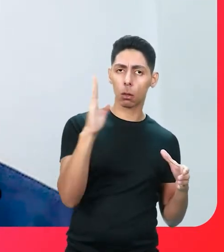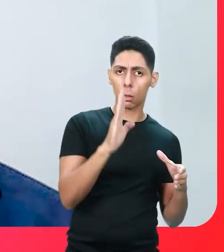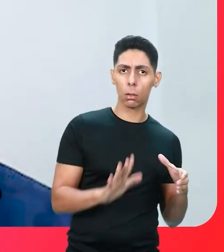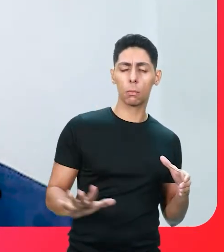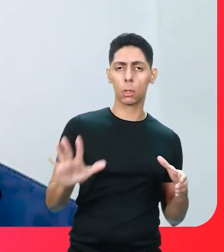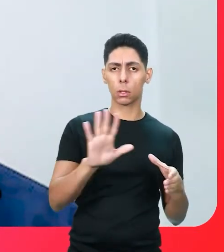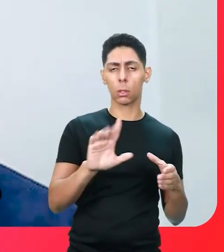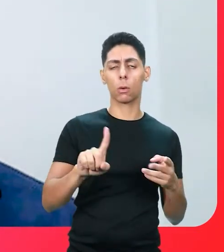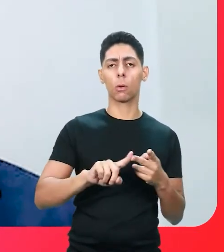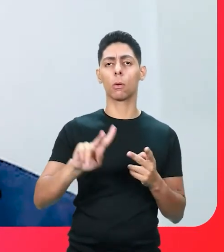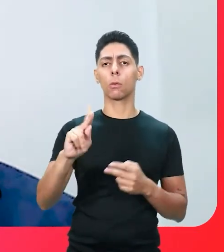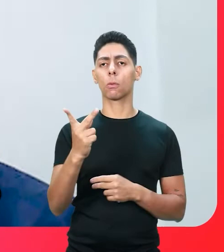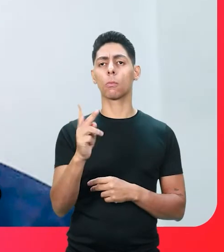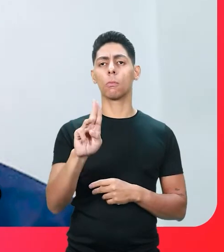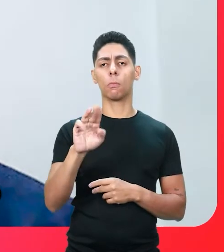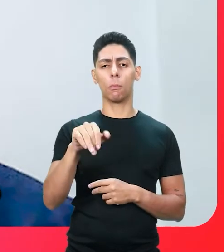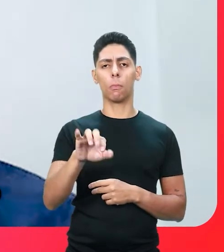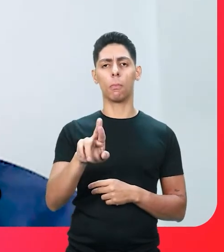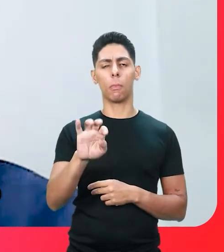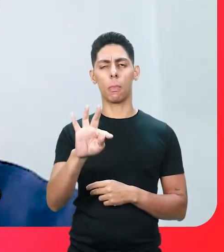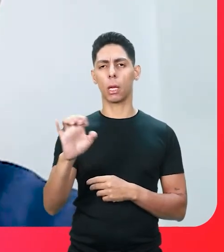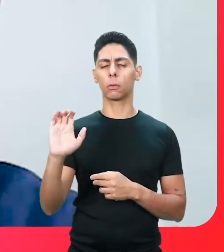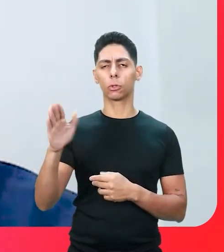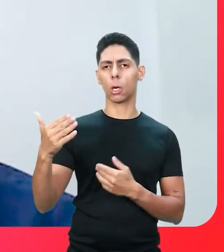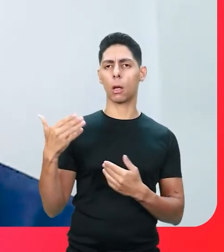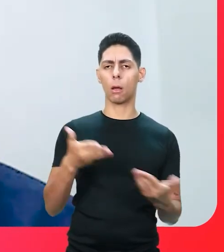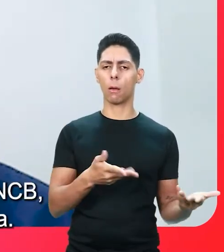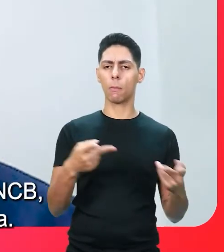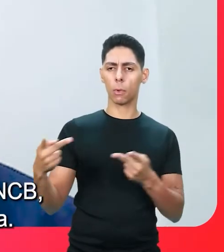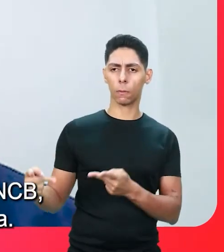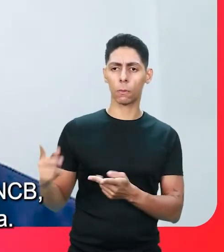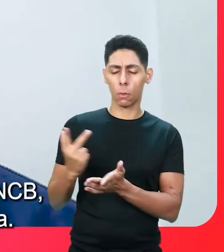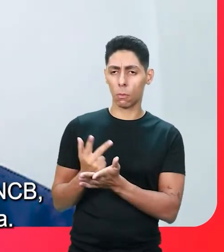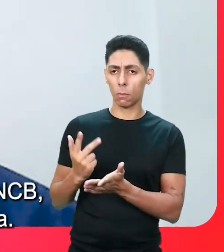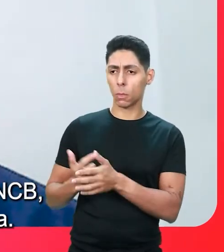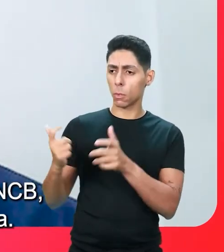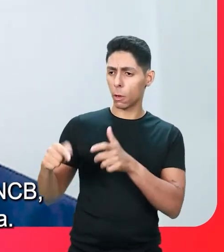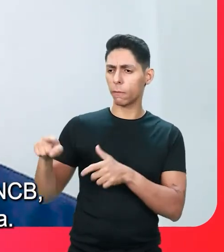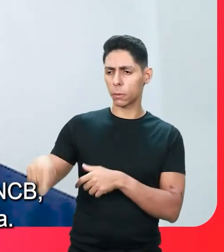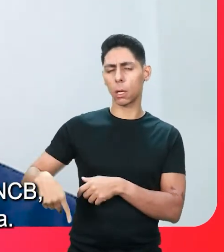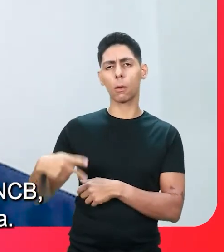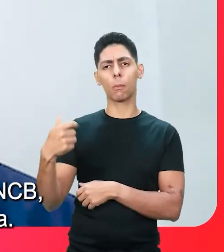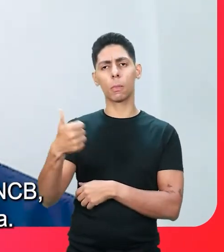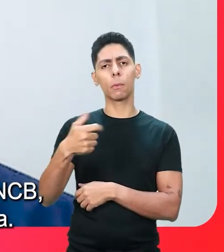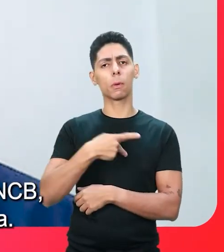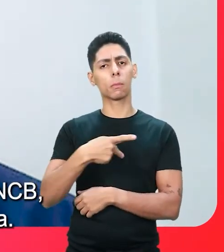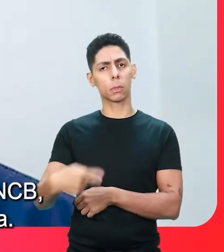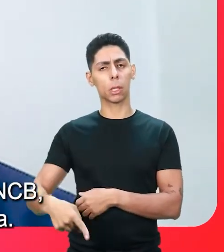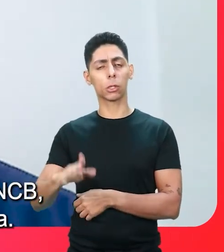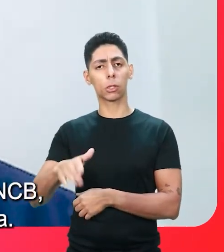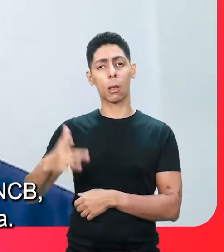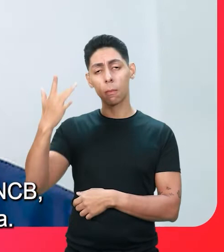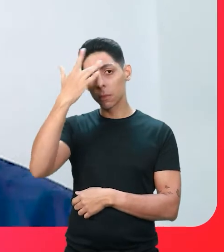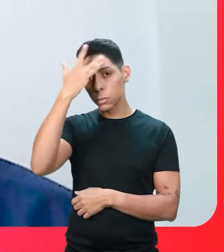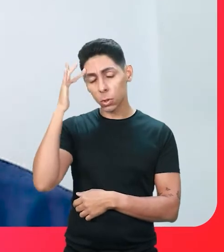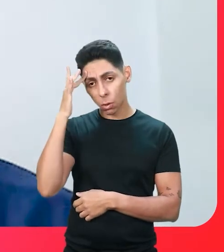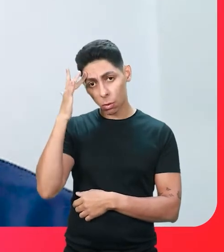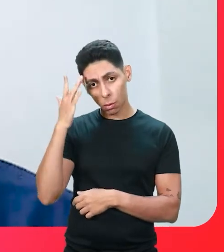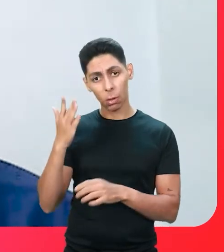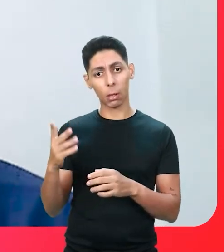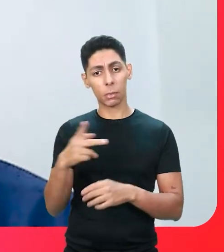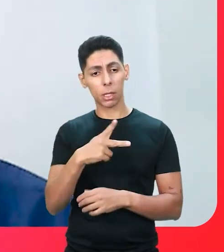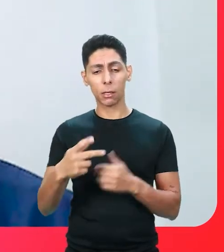Pereira, o presidente, já tinha me convidado, né, cargo esse que você exerceu, foi como primeiro presidente da ONCB, o Beto, que é o atual presidente, na época ele